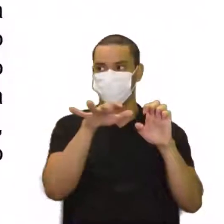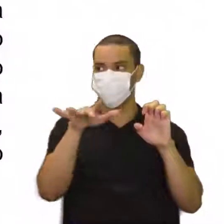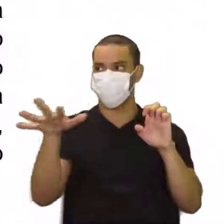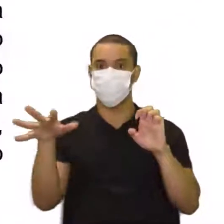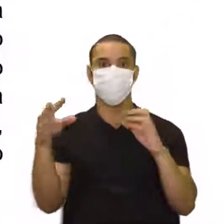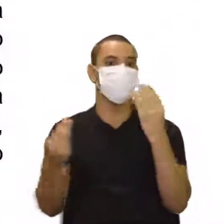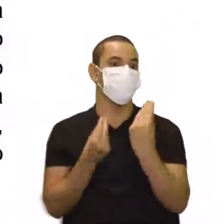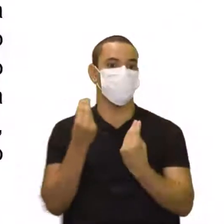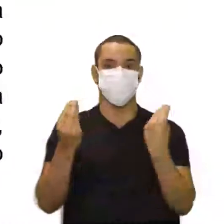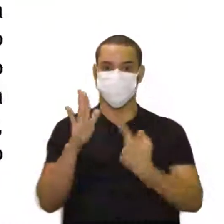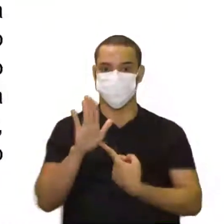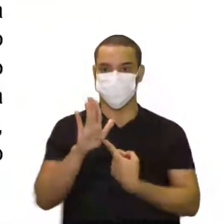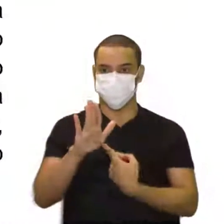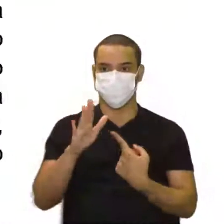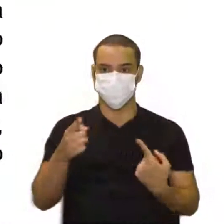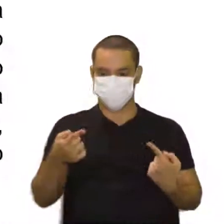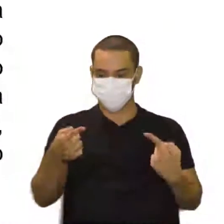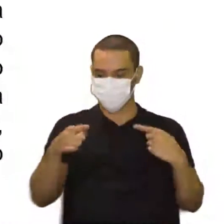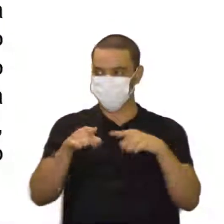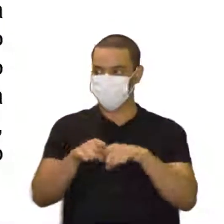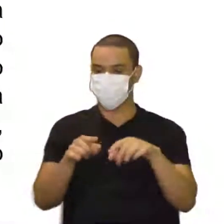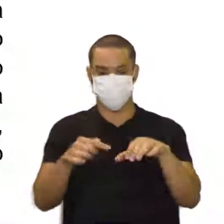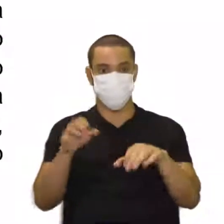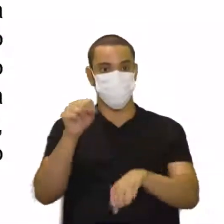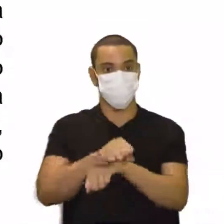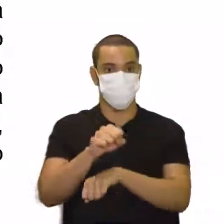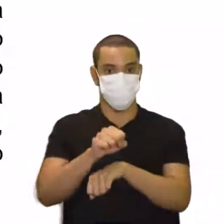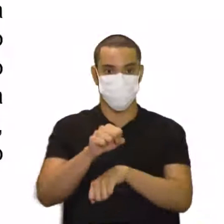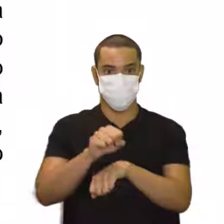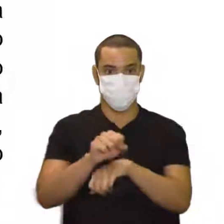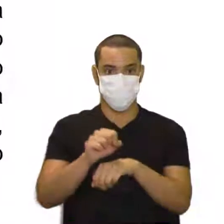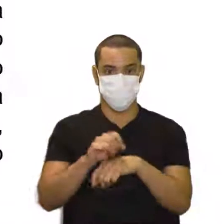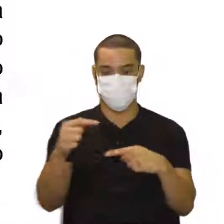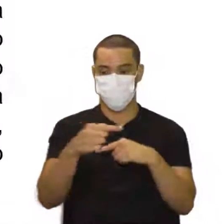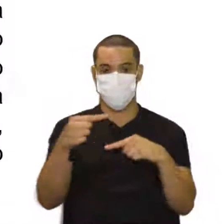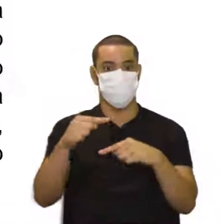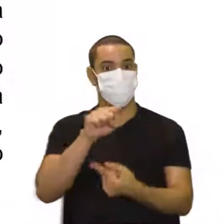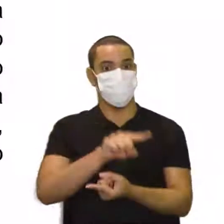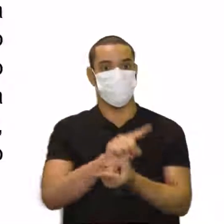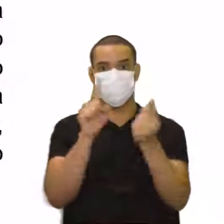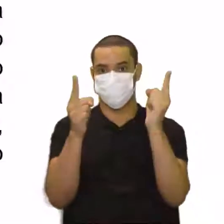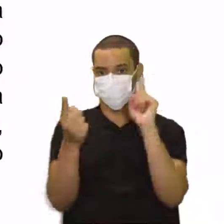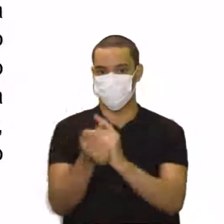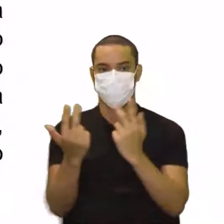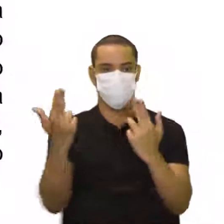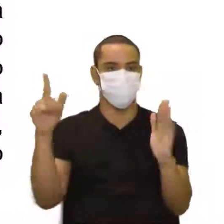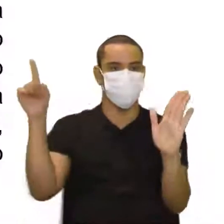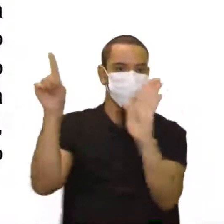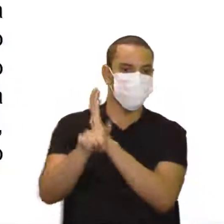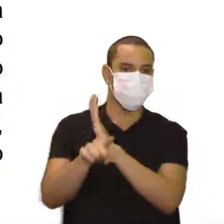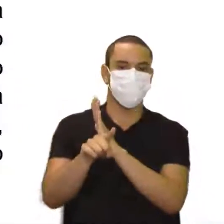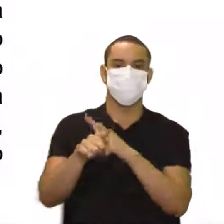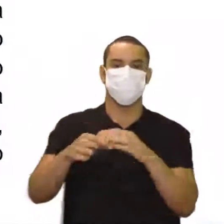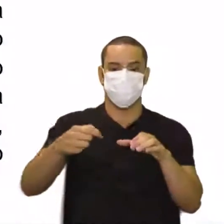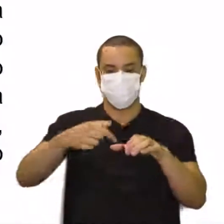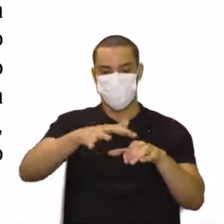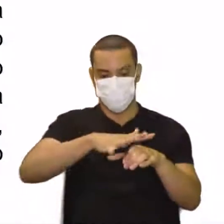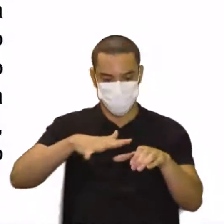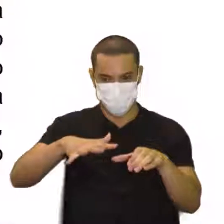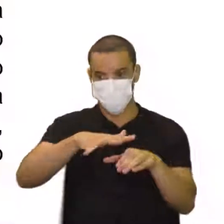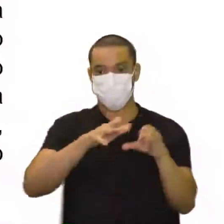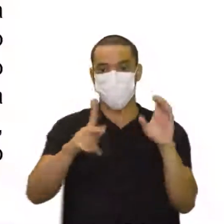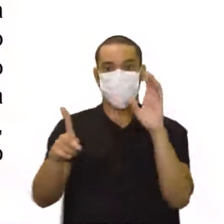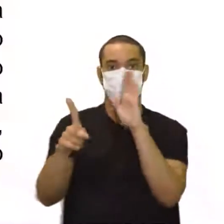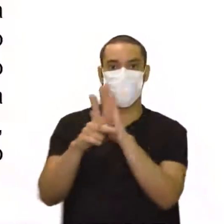para a esquerda, mantendo o ímã em repouso com polaridade invertida da figura do enunciado, o campo magnético